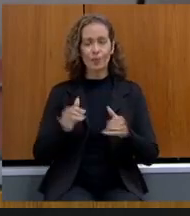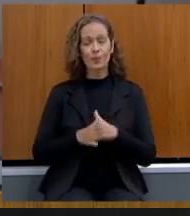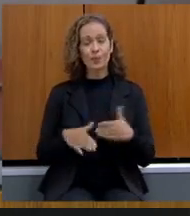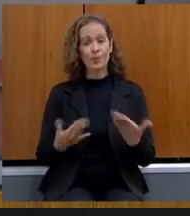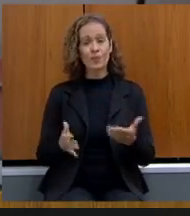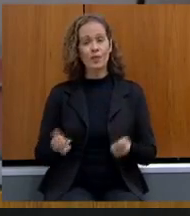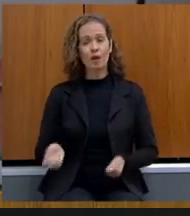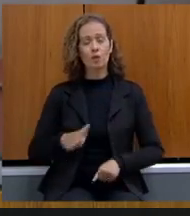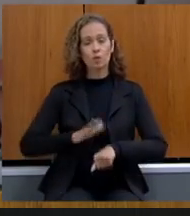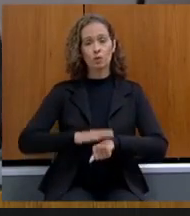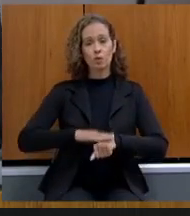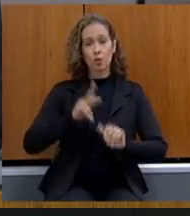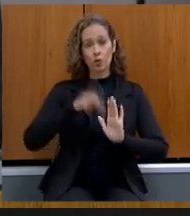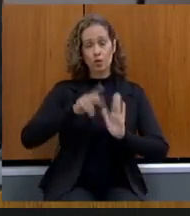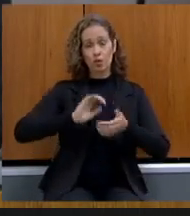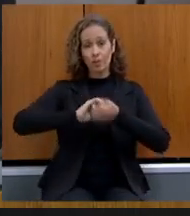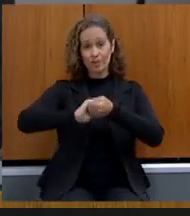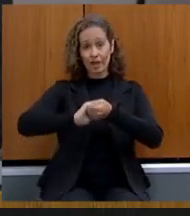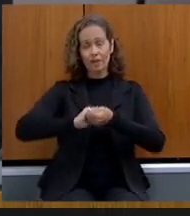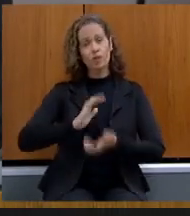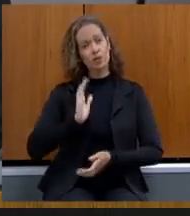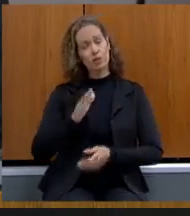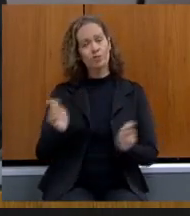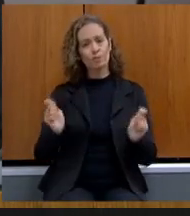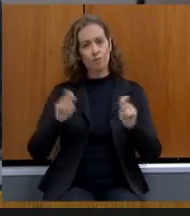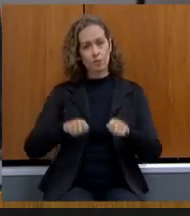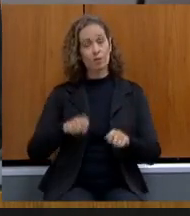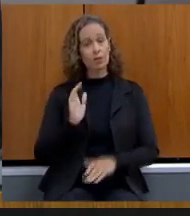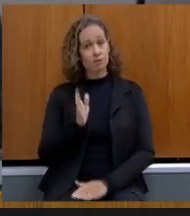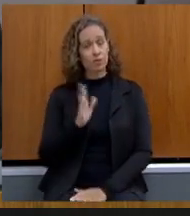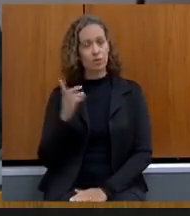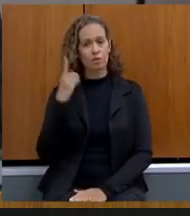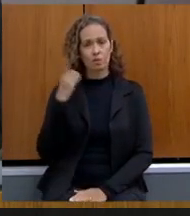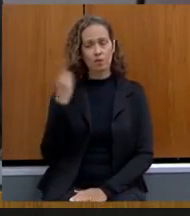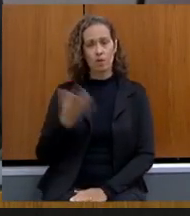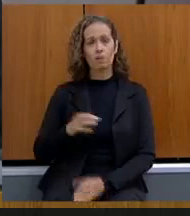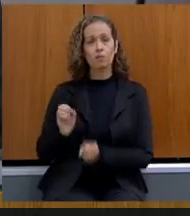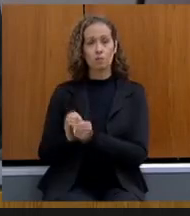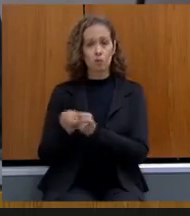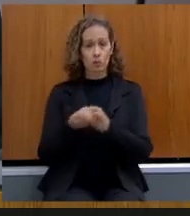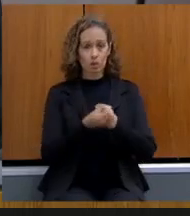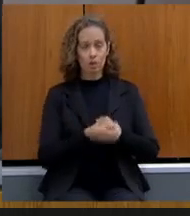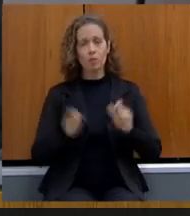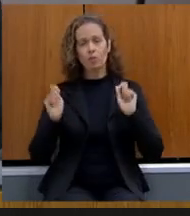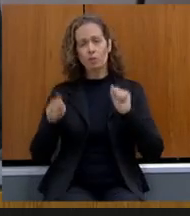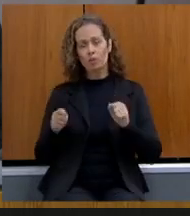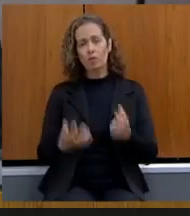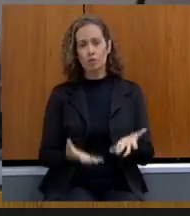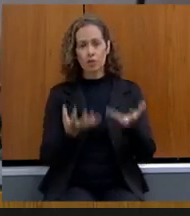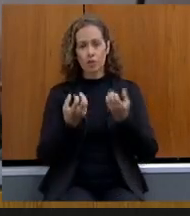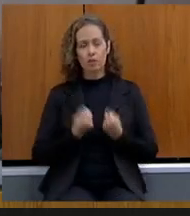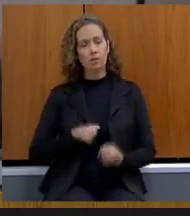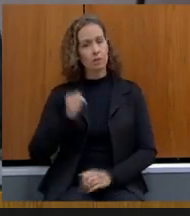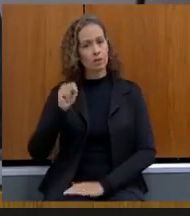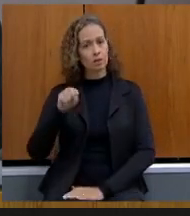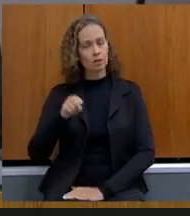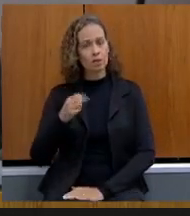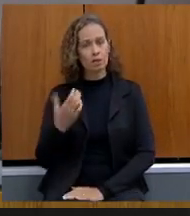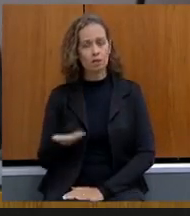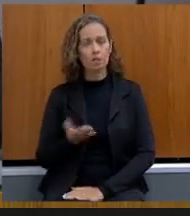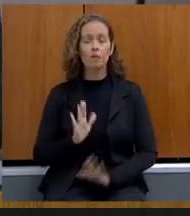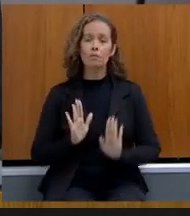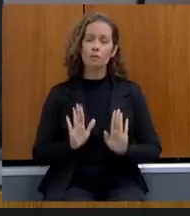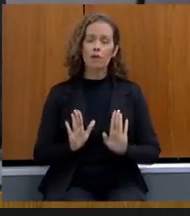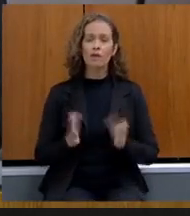ao mãos dadas a sugestão seu da já é o que você dá já é possível tá Deputado os municípios podem fazer adesão em termos espaciais a